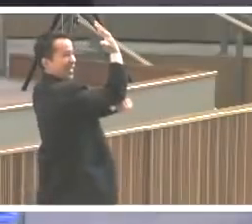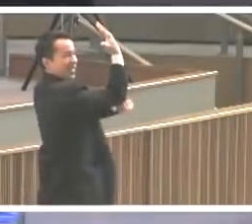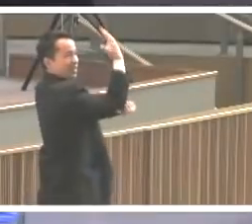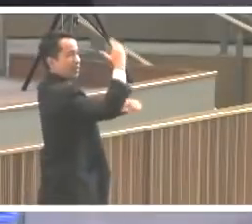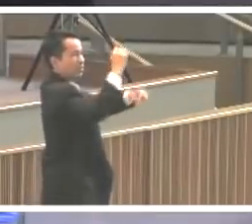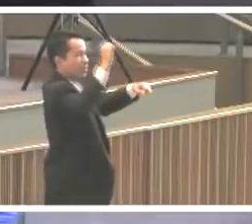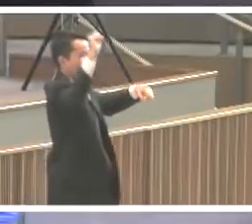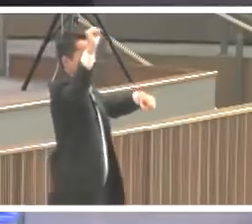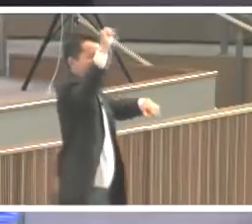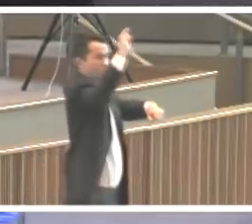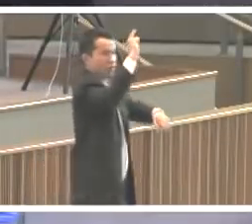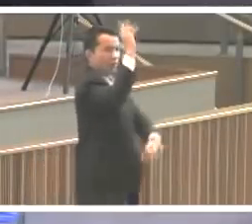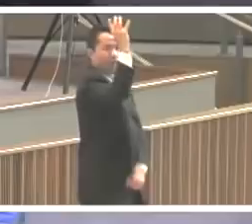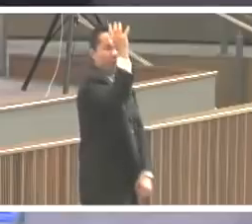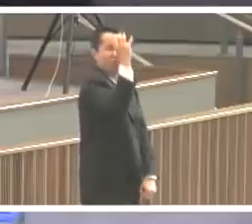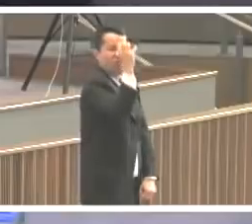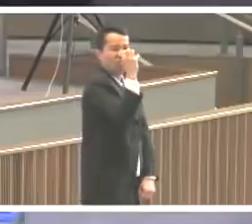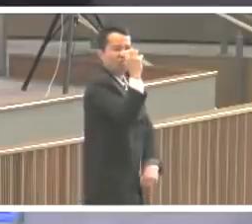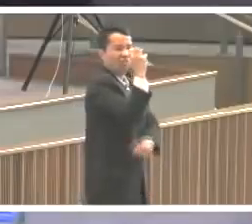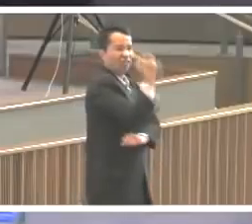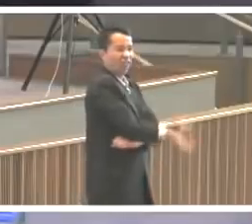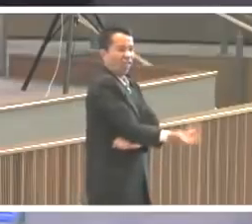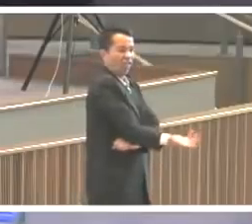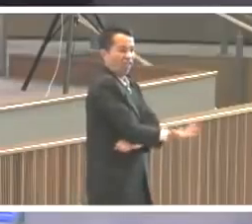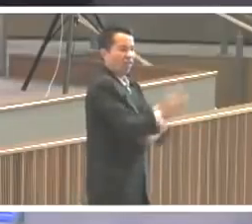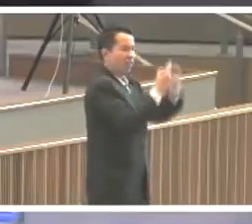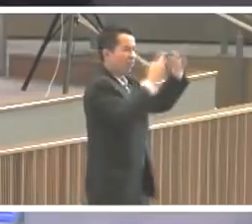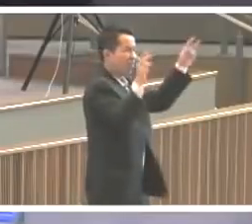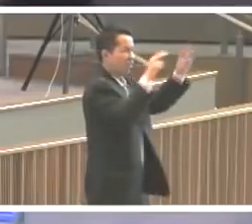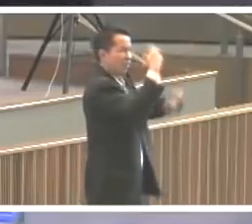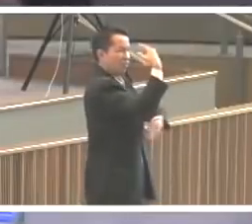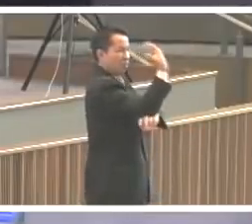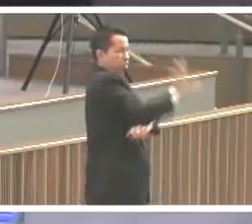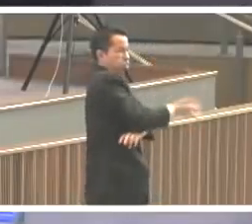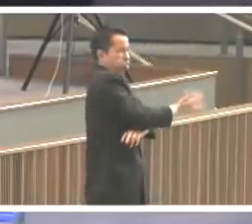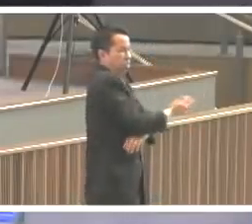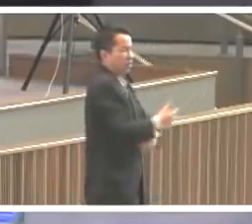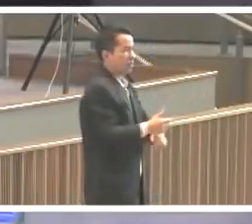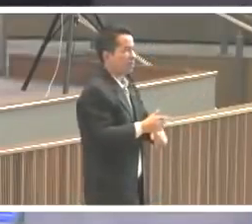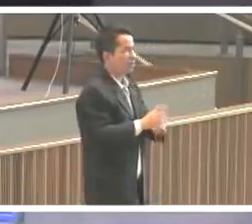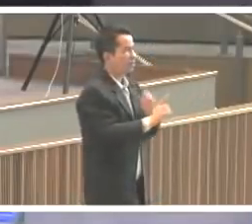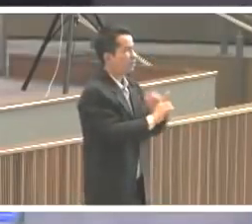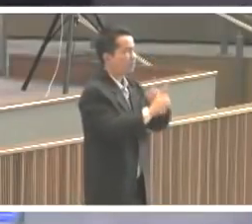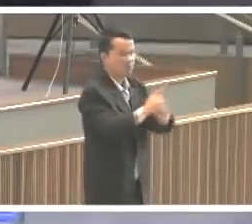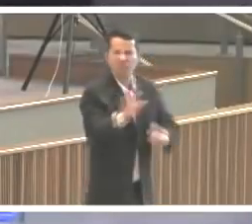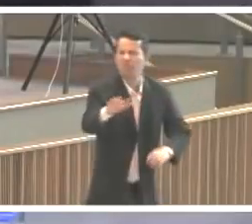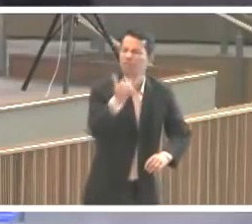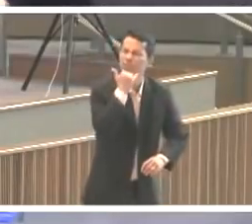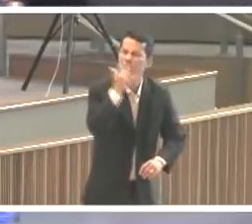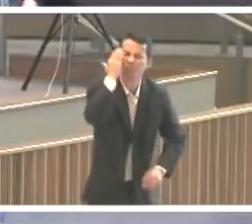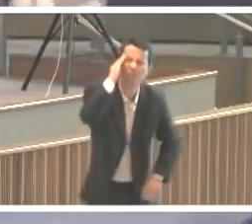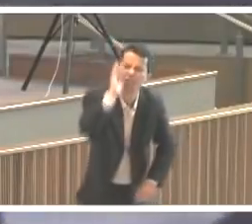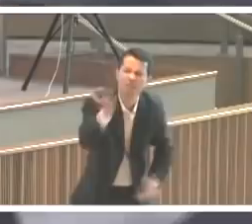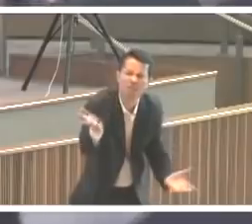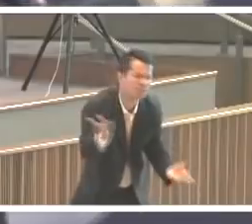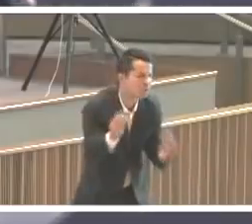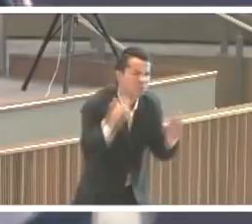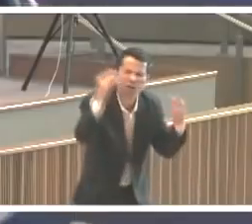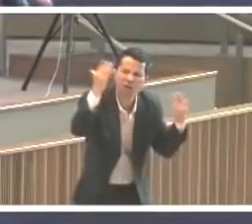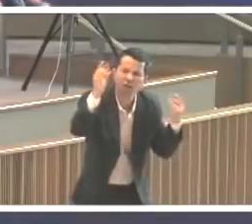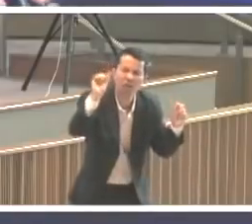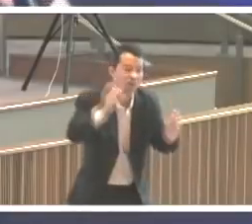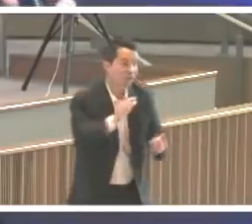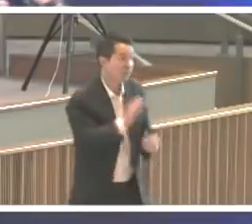forte, morreram. E aí perguntaram para Jesus: o que quer dizer isso? Ó, tem gente que reconhece